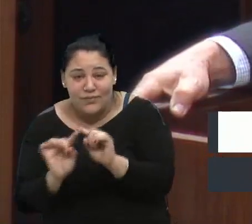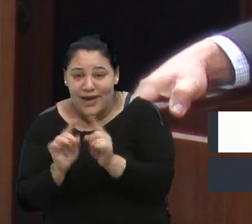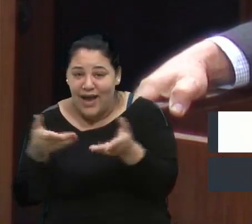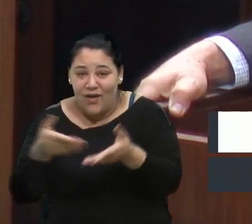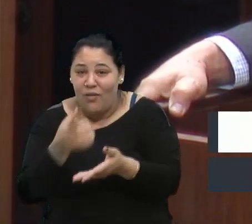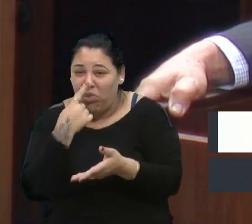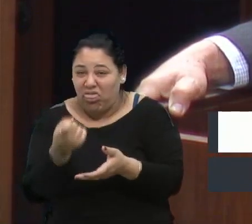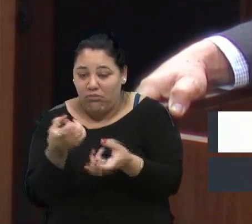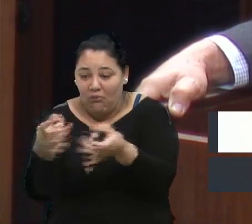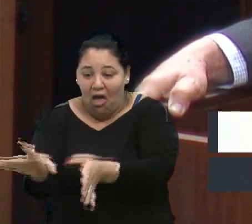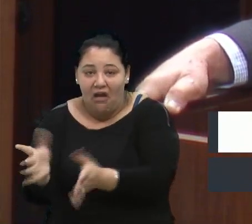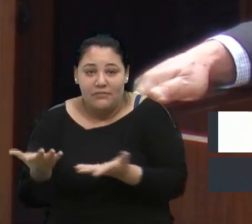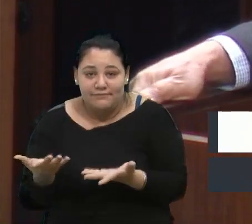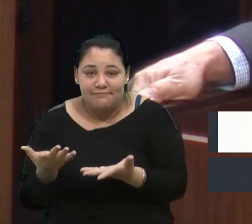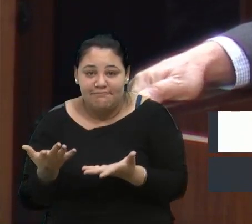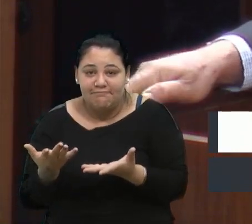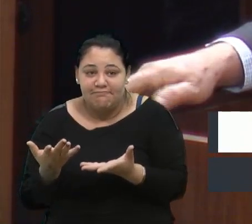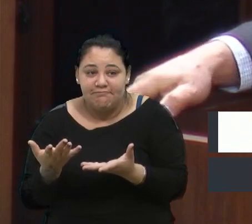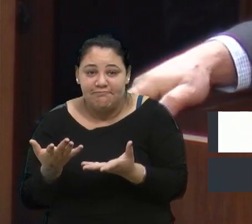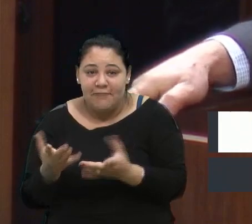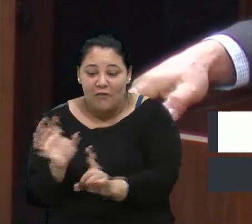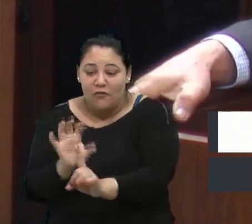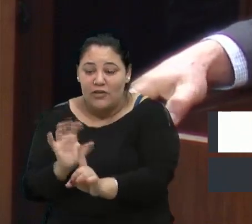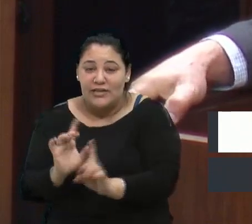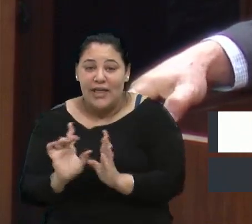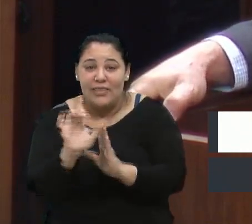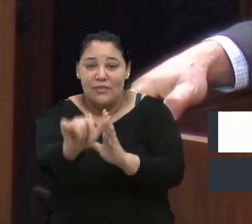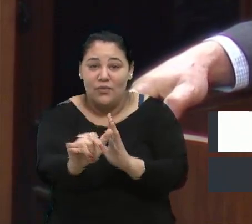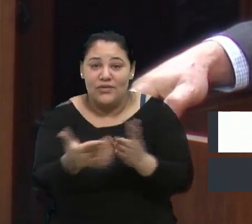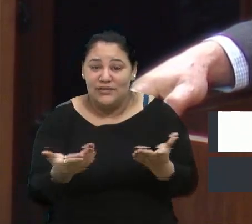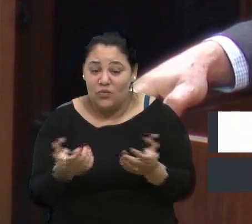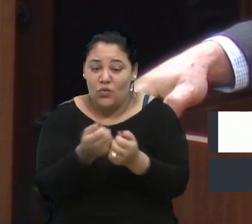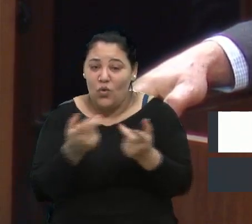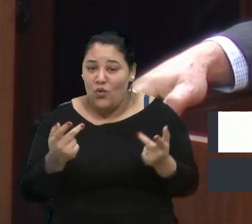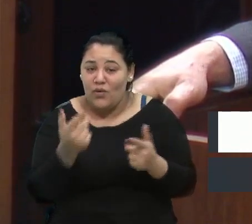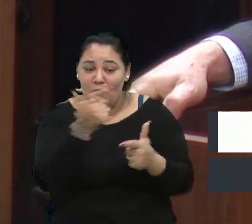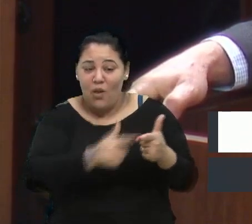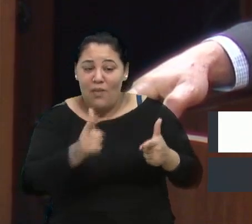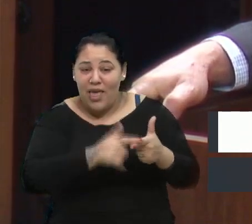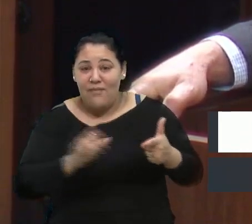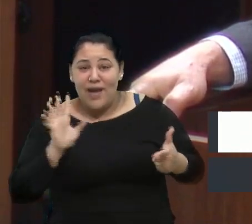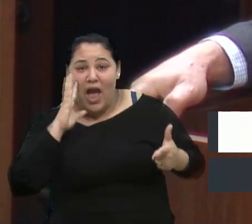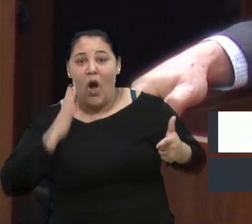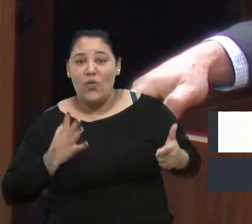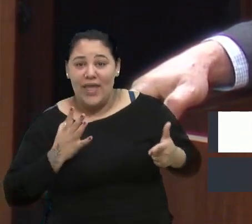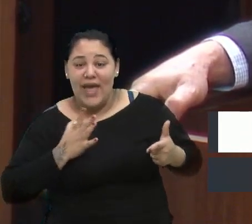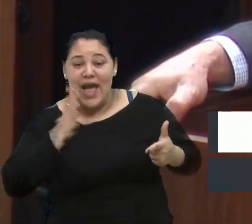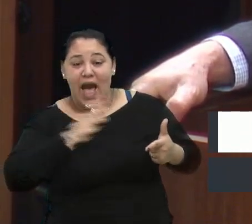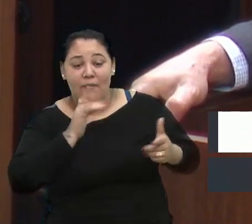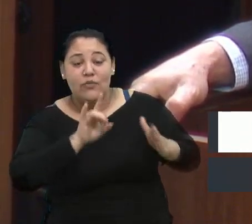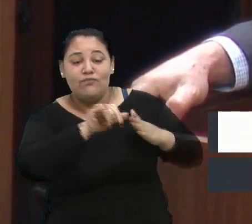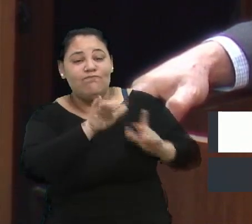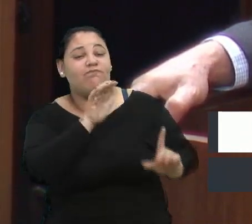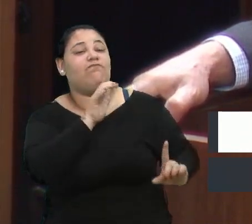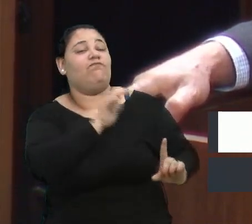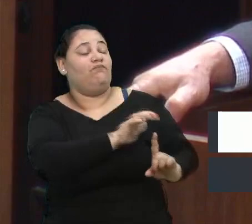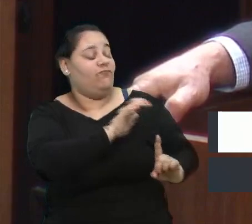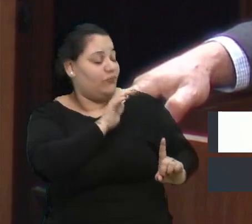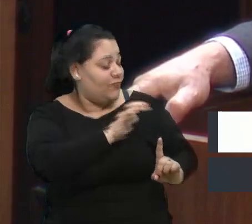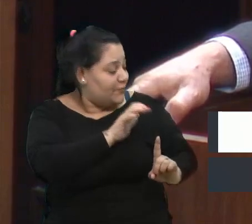na frente. Então, são consequências locais que logo, logo vai ter